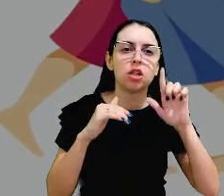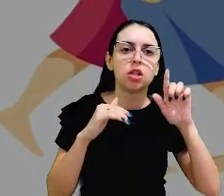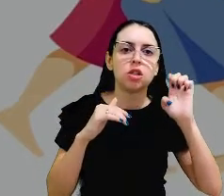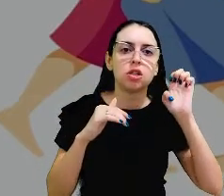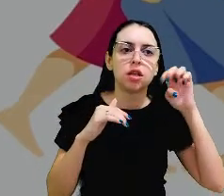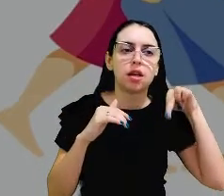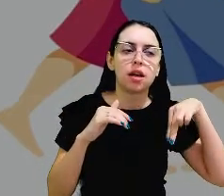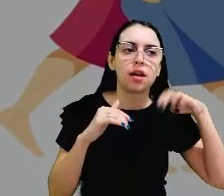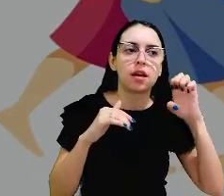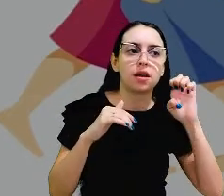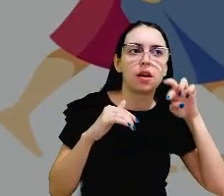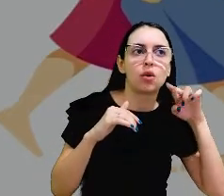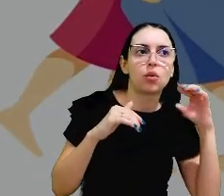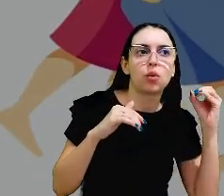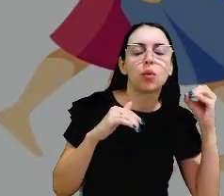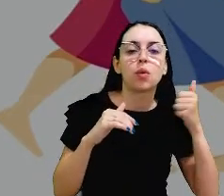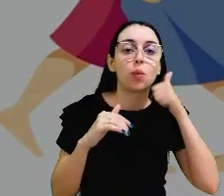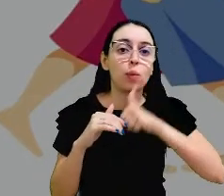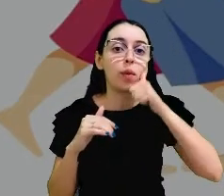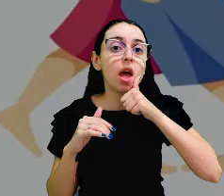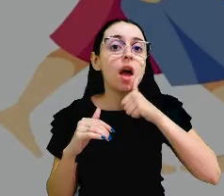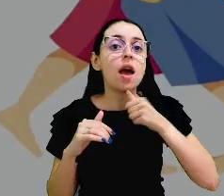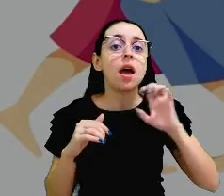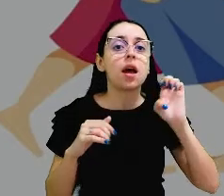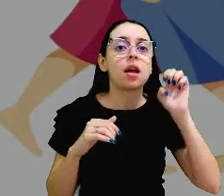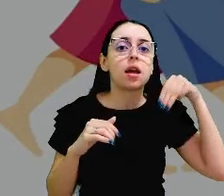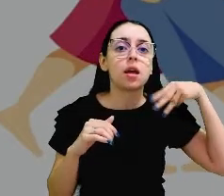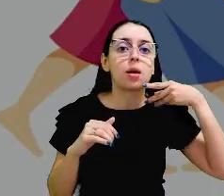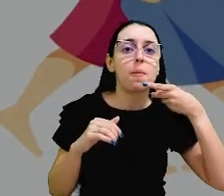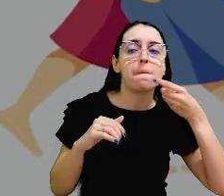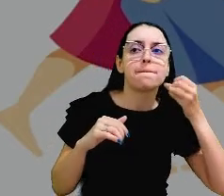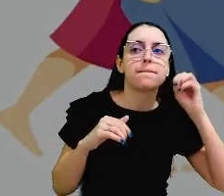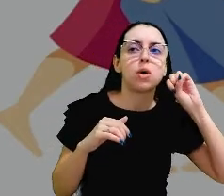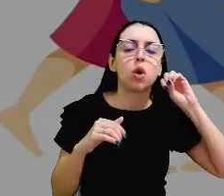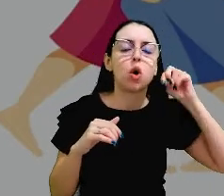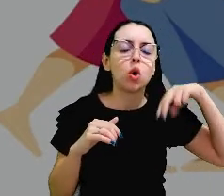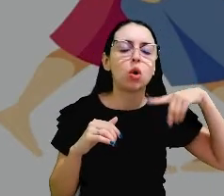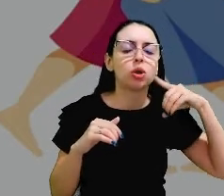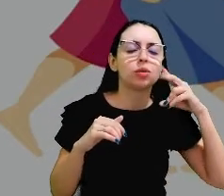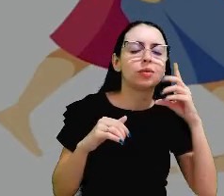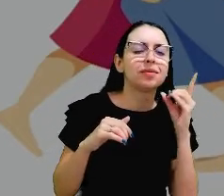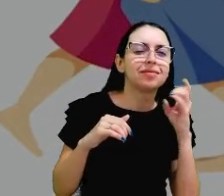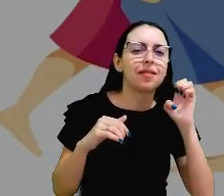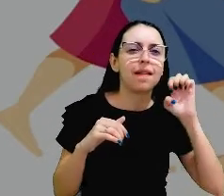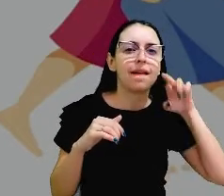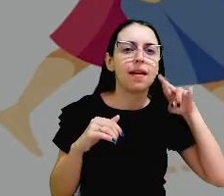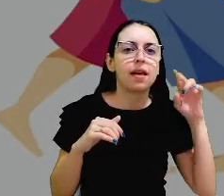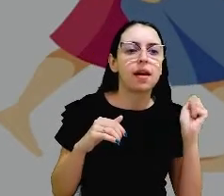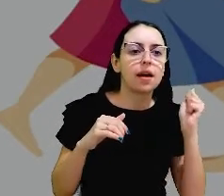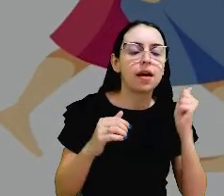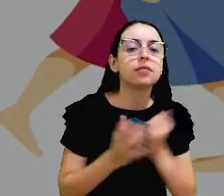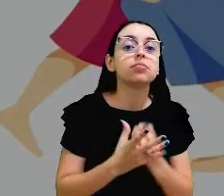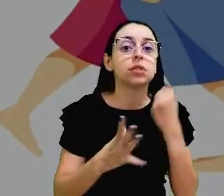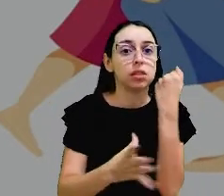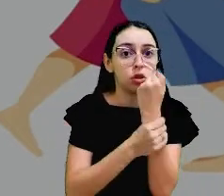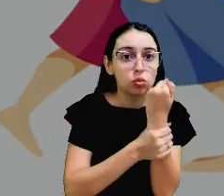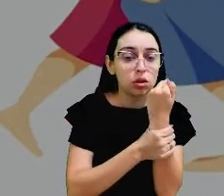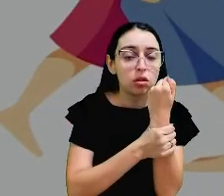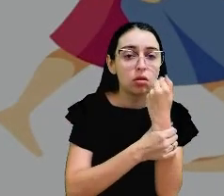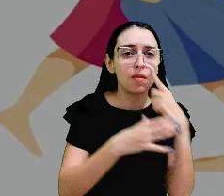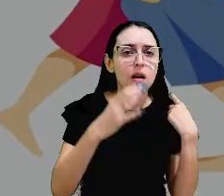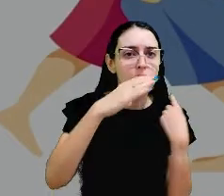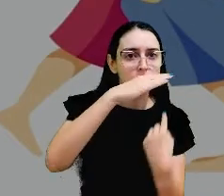todas as meninas e mulheres, dentro do 5º objetivo do milênio, nós temos que assegurar o acesso